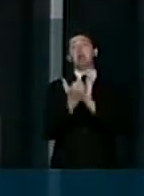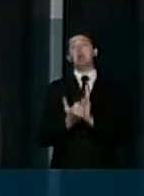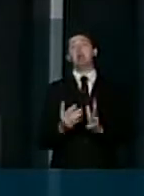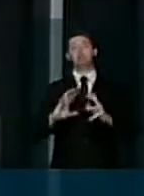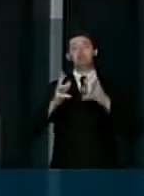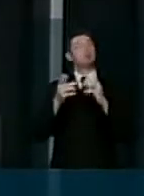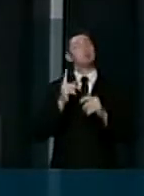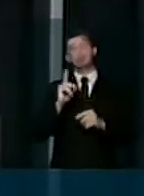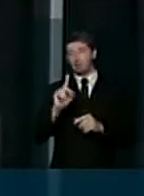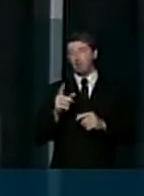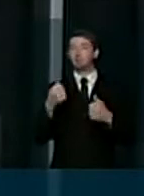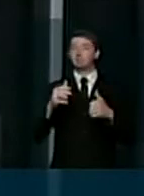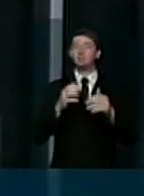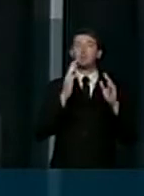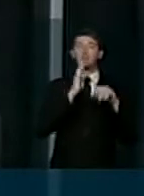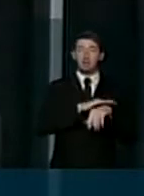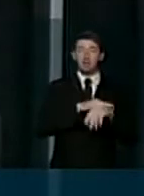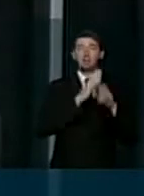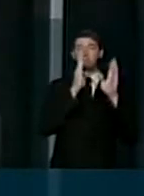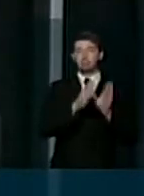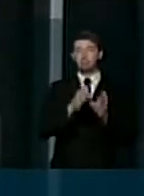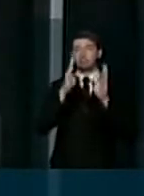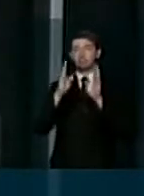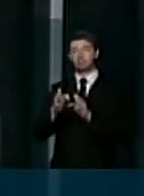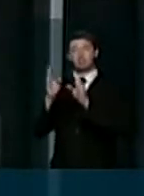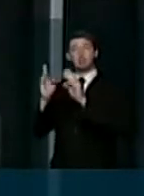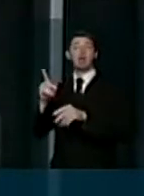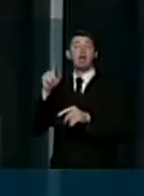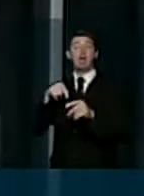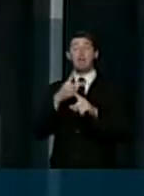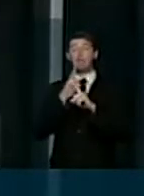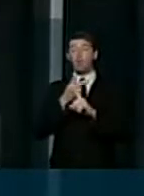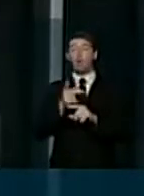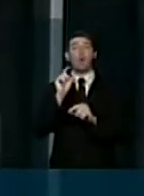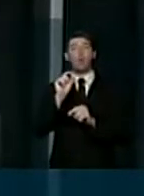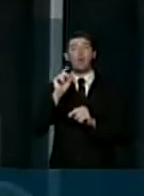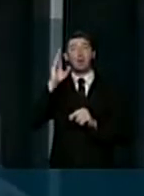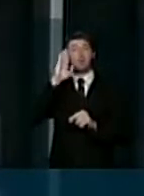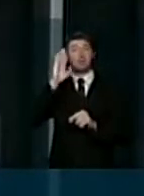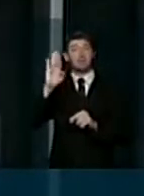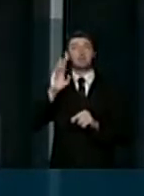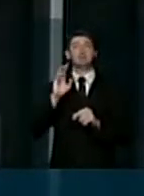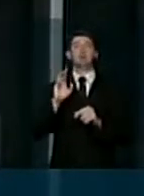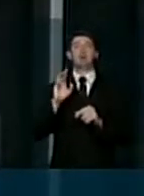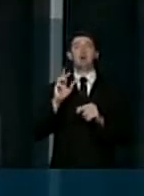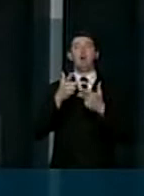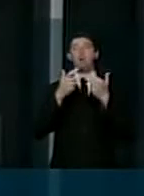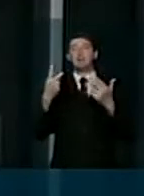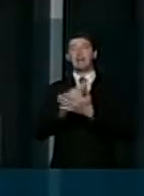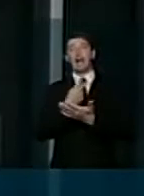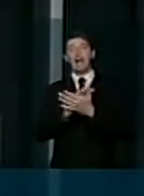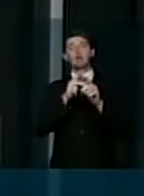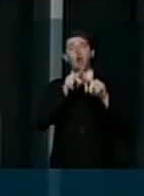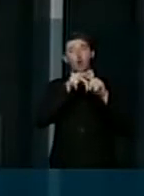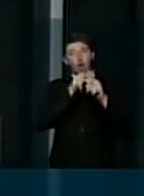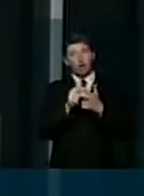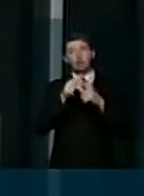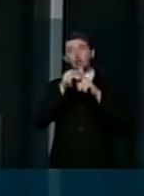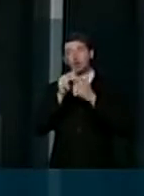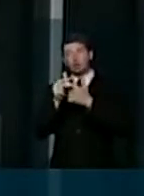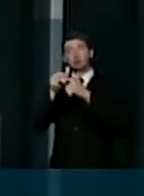forma fracionada, buscando aqueles pontos que sejam possíveis de se obter a